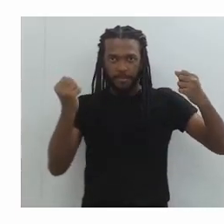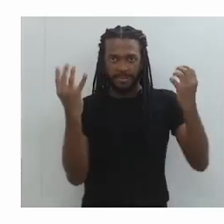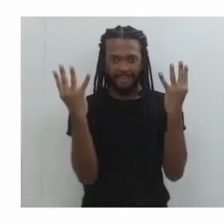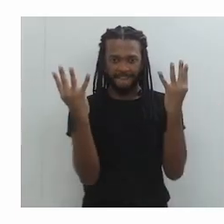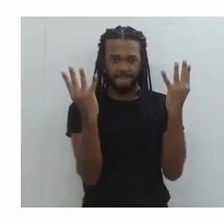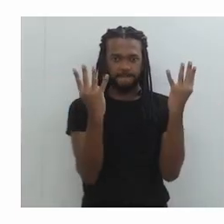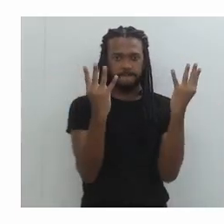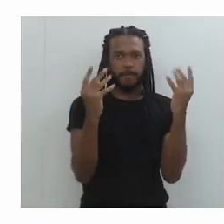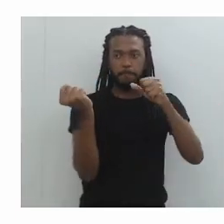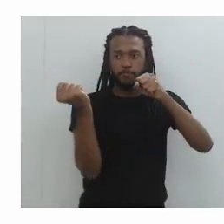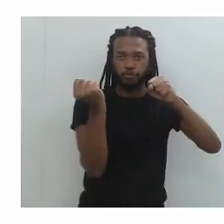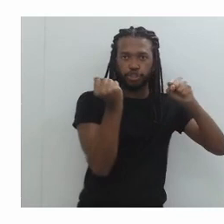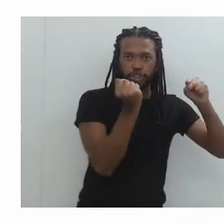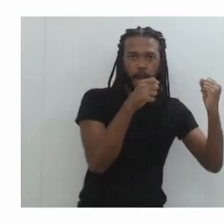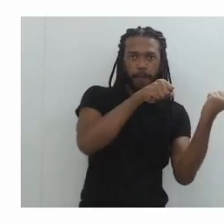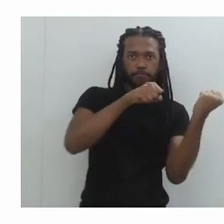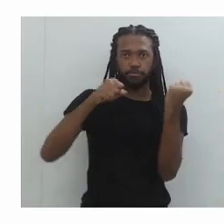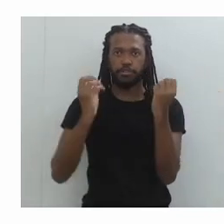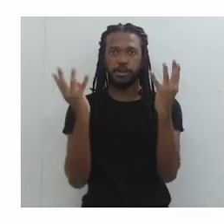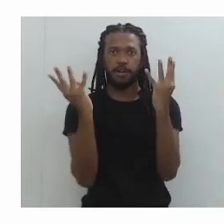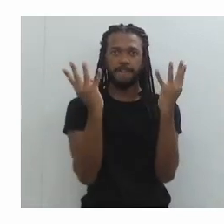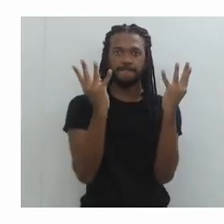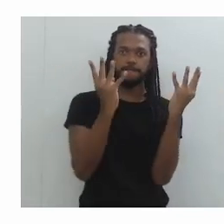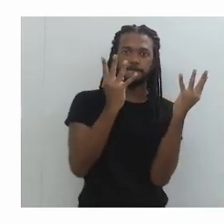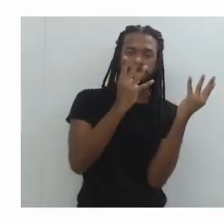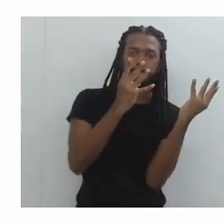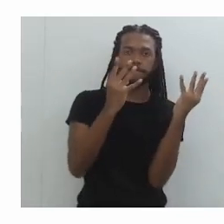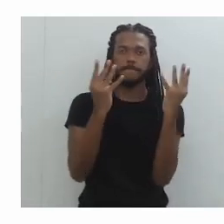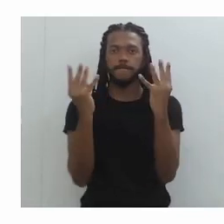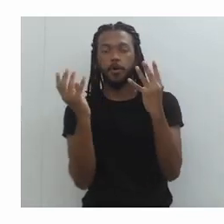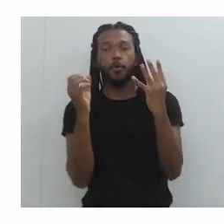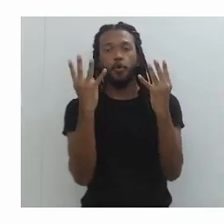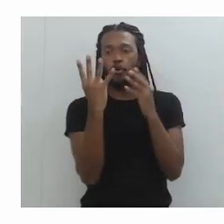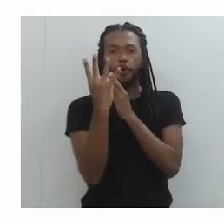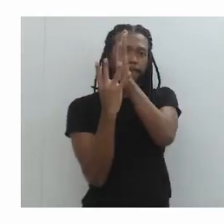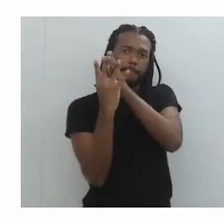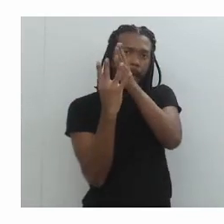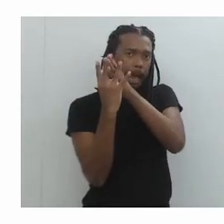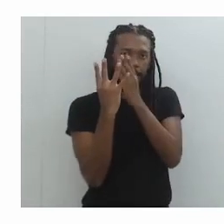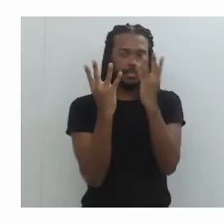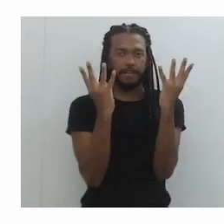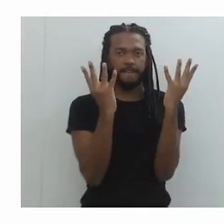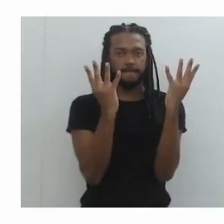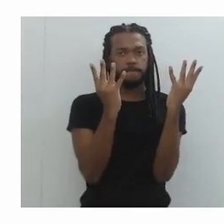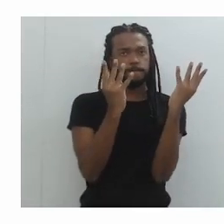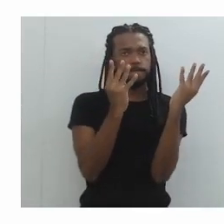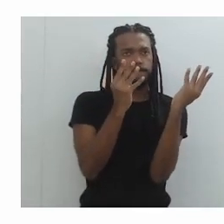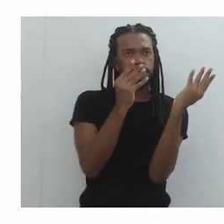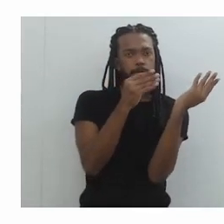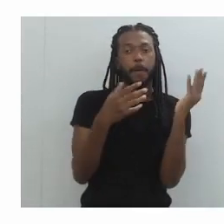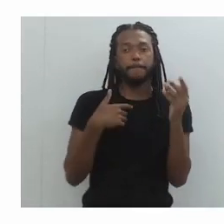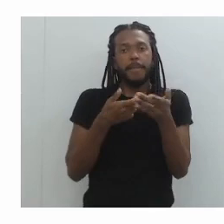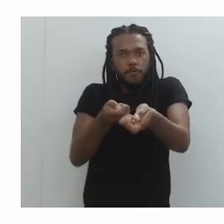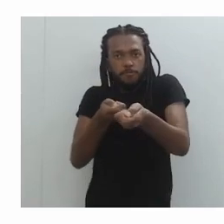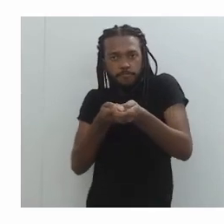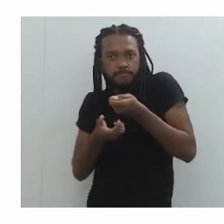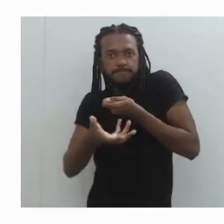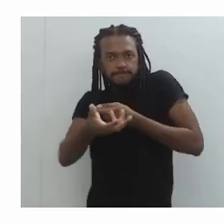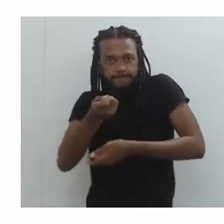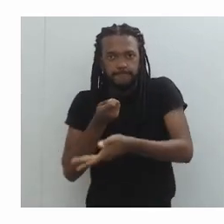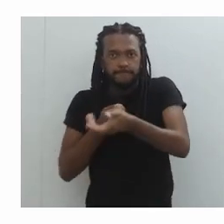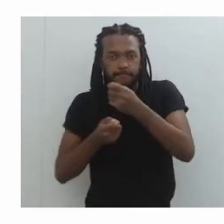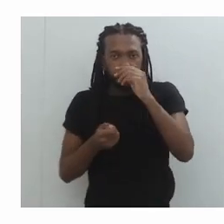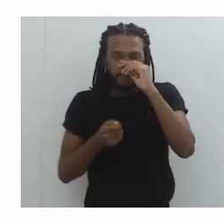o adversário ou uma determinada parte da corda para o meu campo.